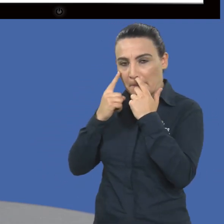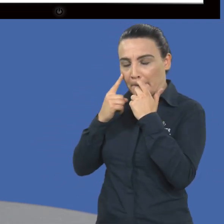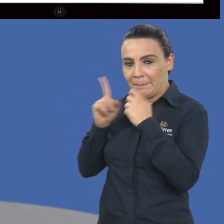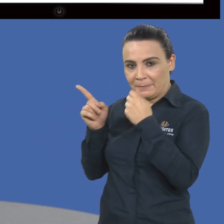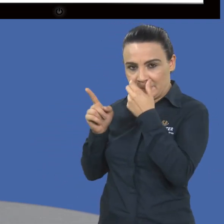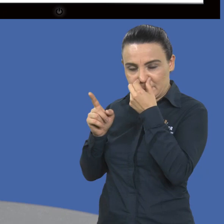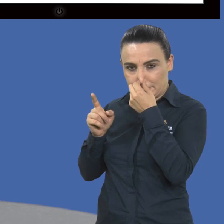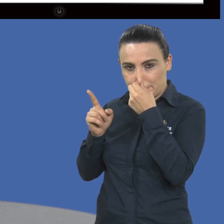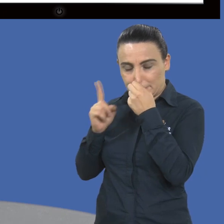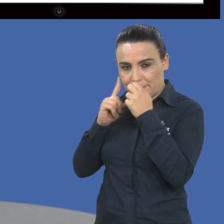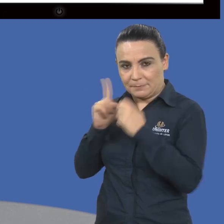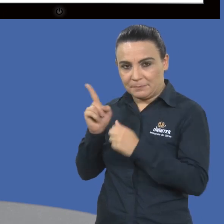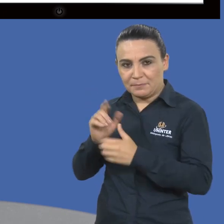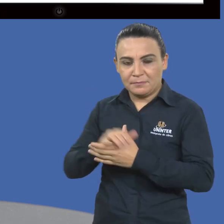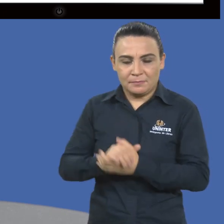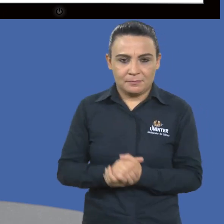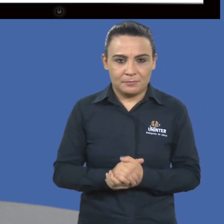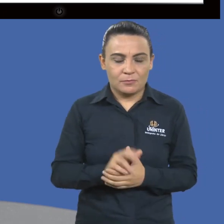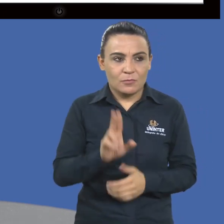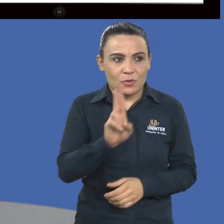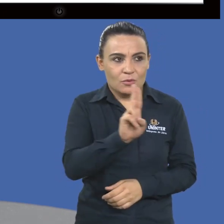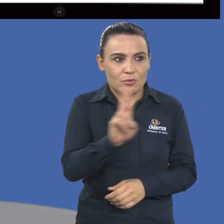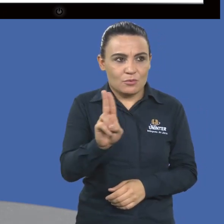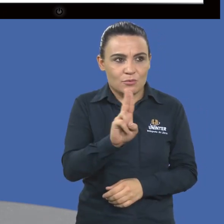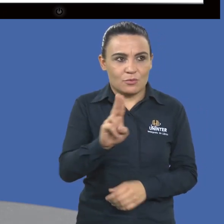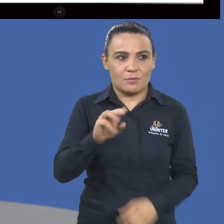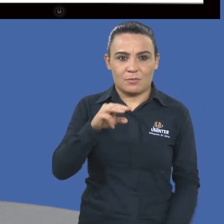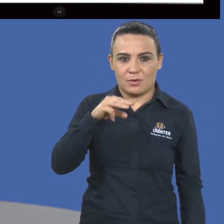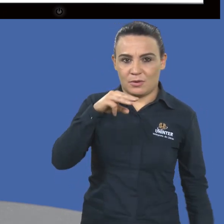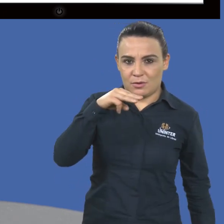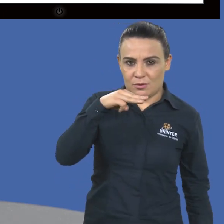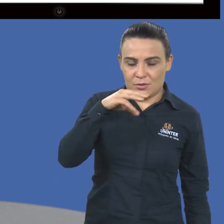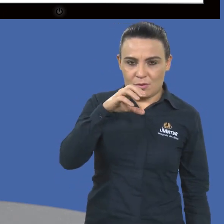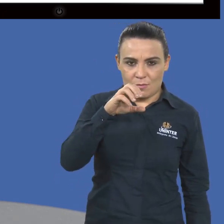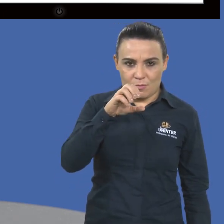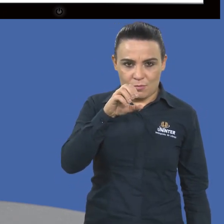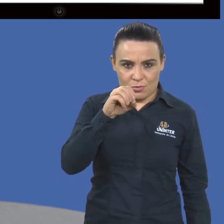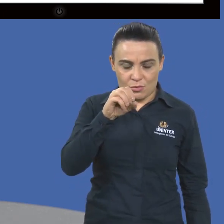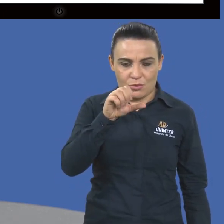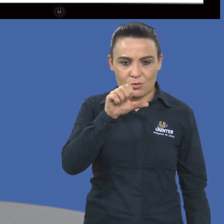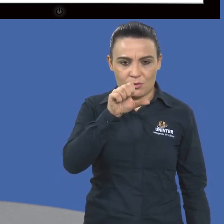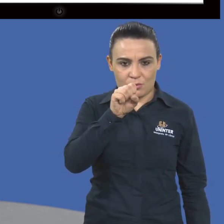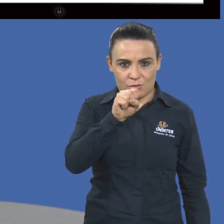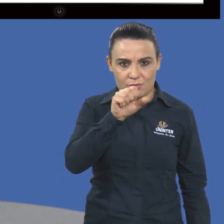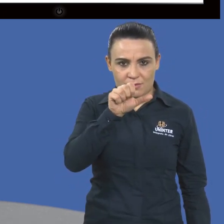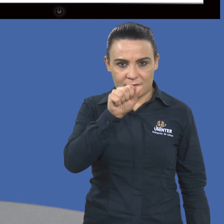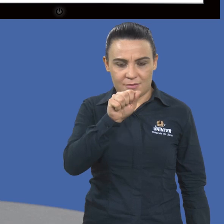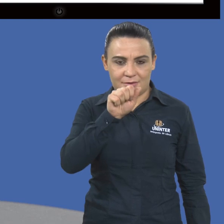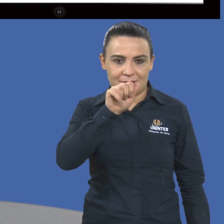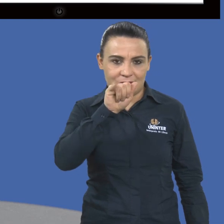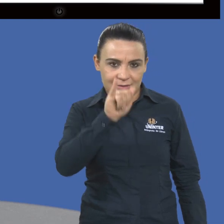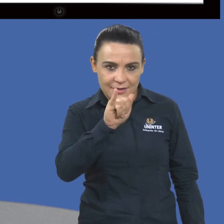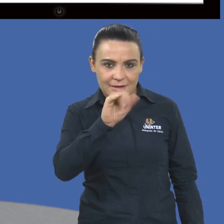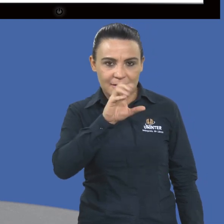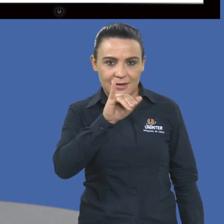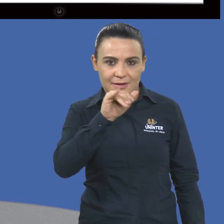é o mosaicismo. Veja que perfaz um número menor, em torno de 1 a 2% dos casos,